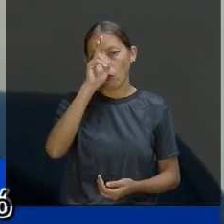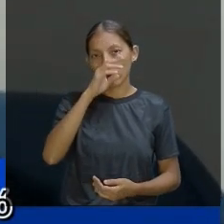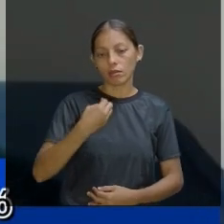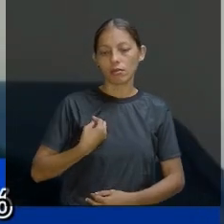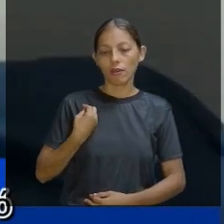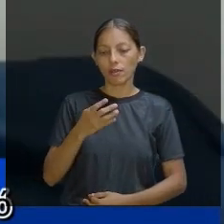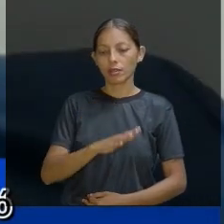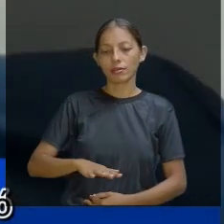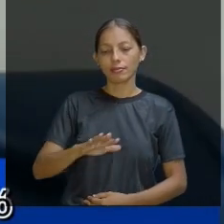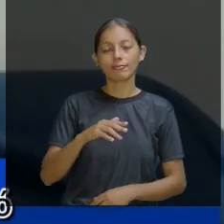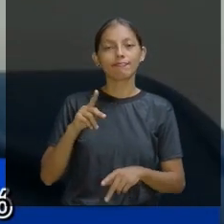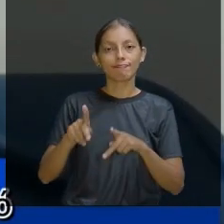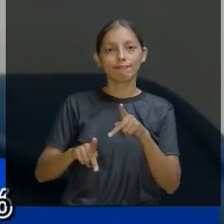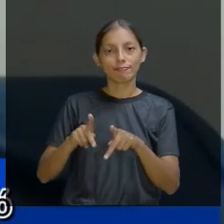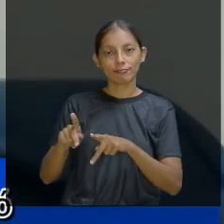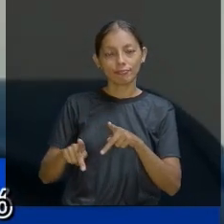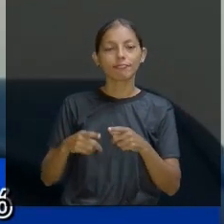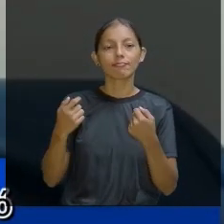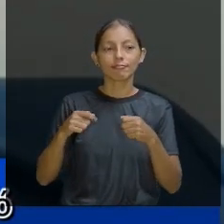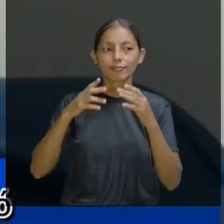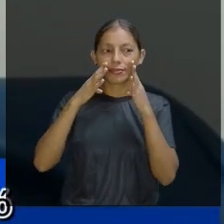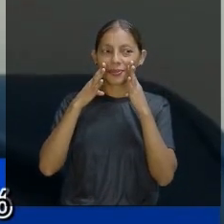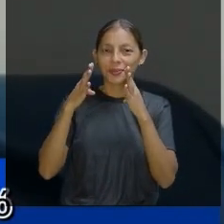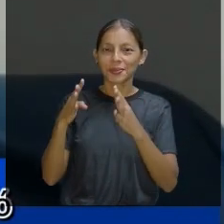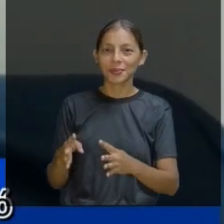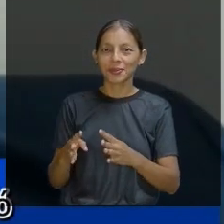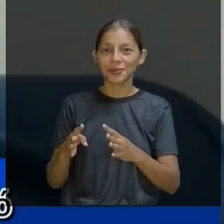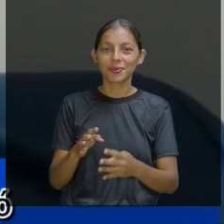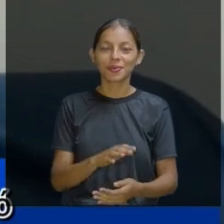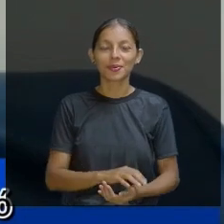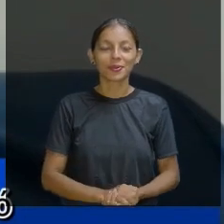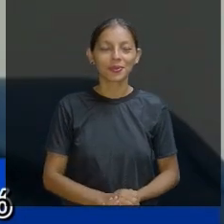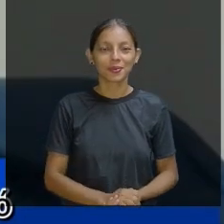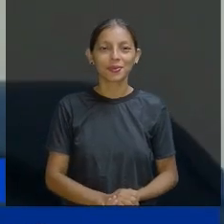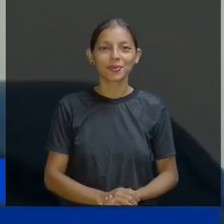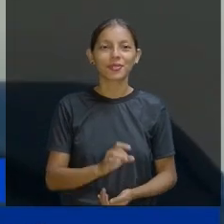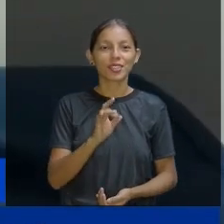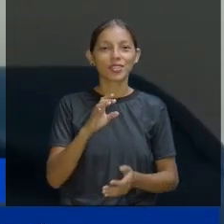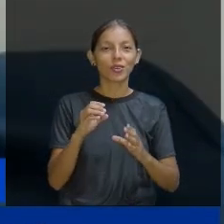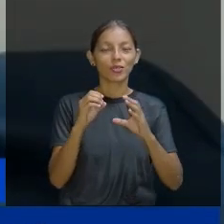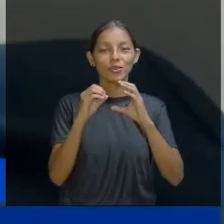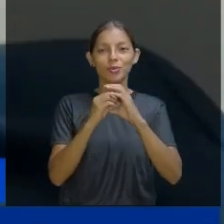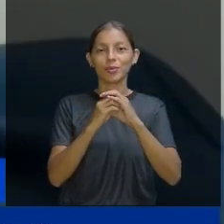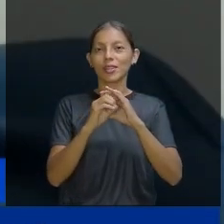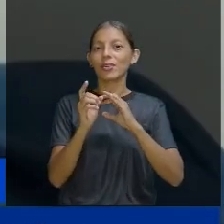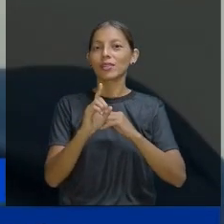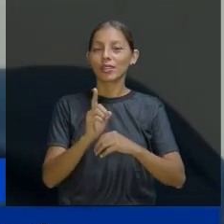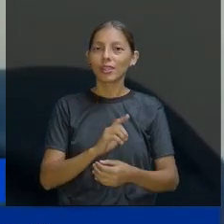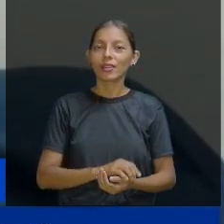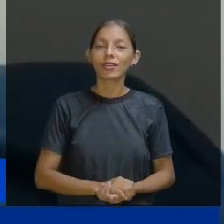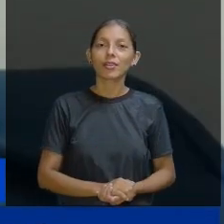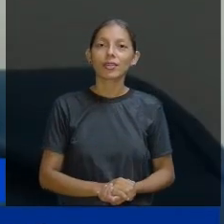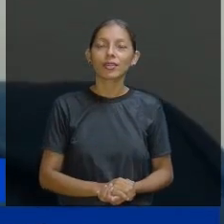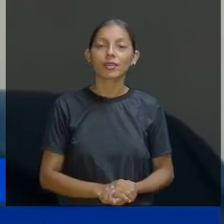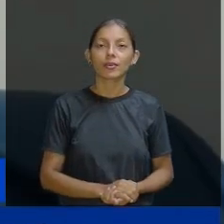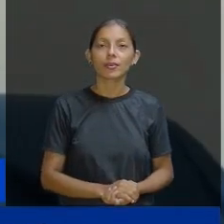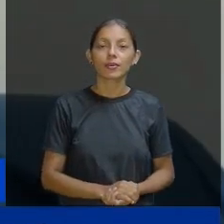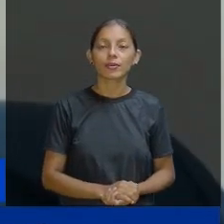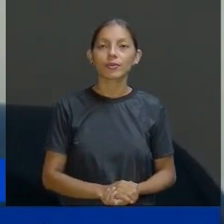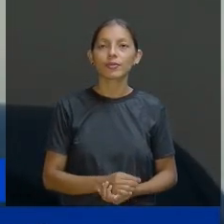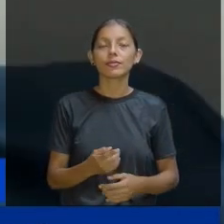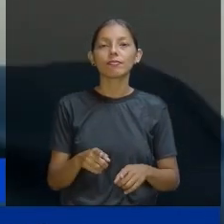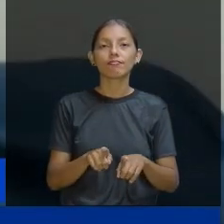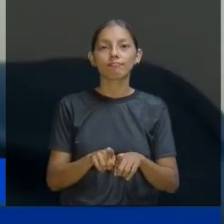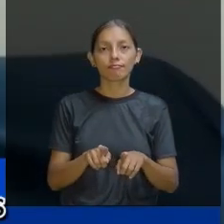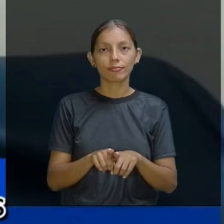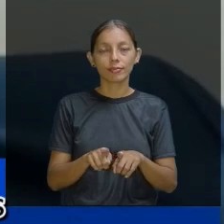merece também uma atenção não só dos tribunais, mas também do legislador, de verificar a participação também do